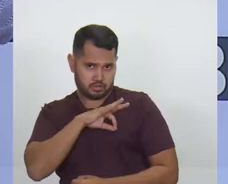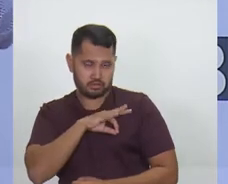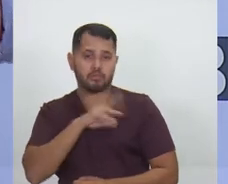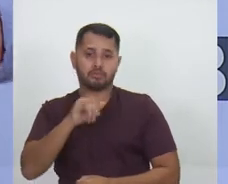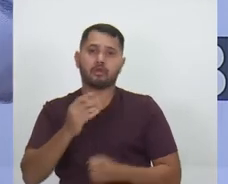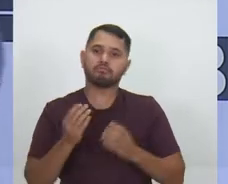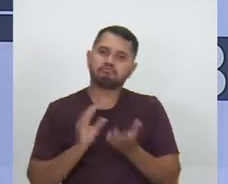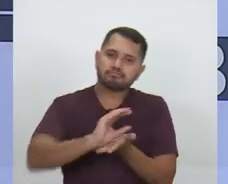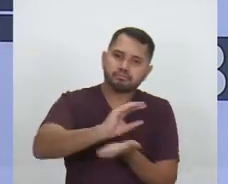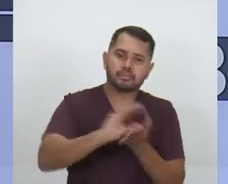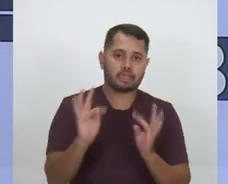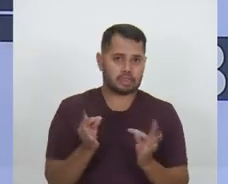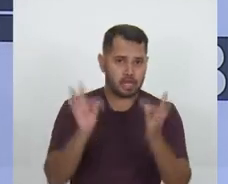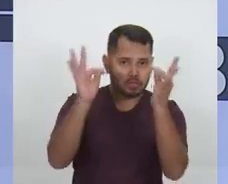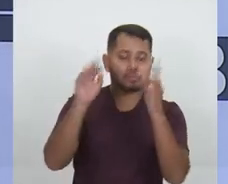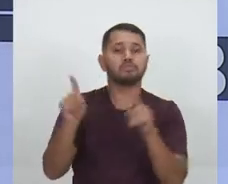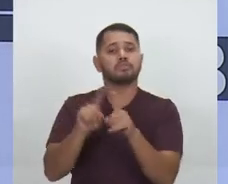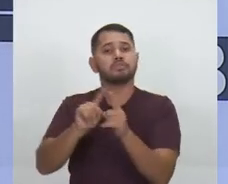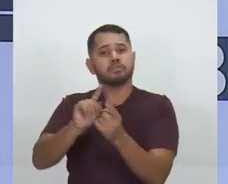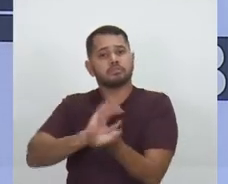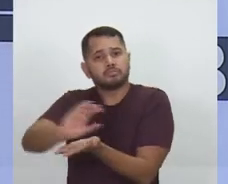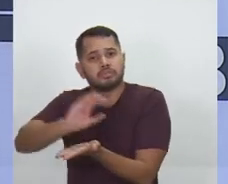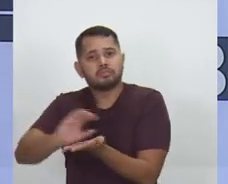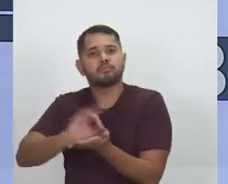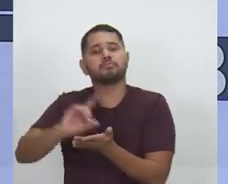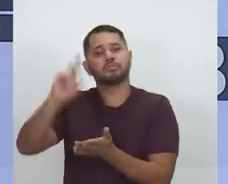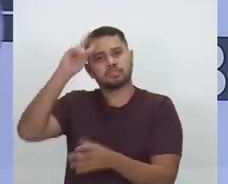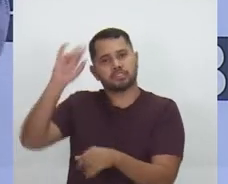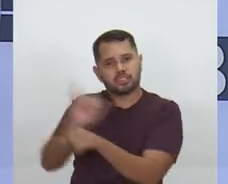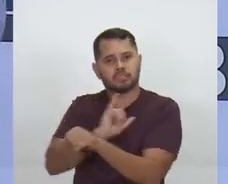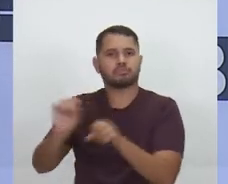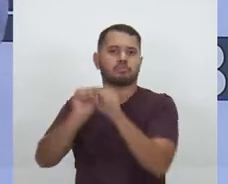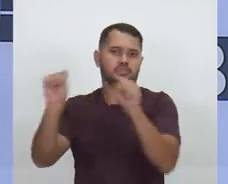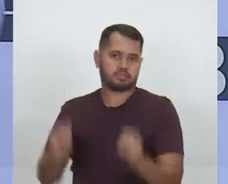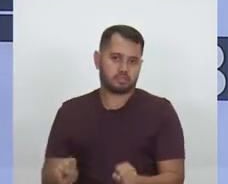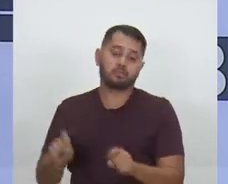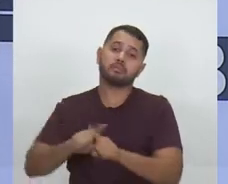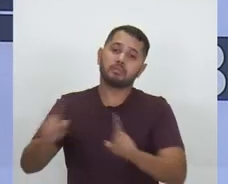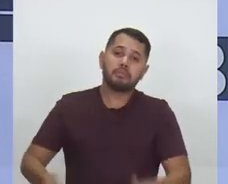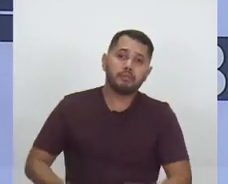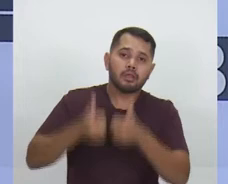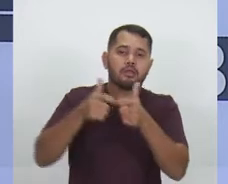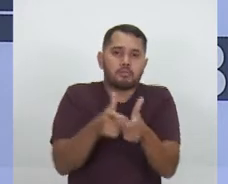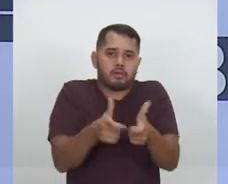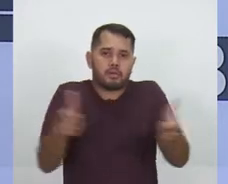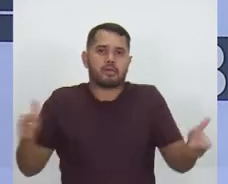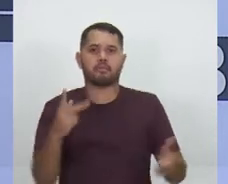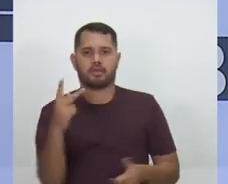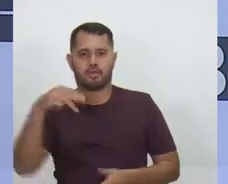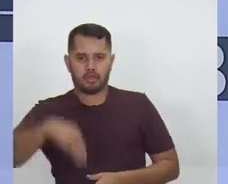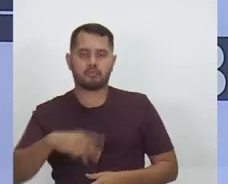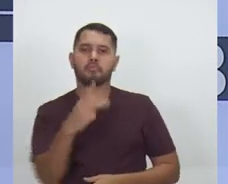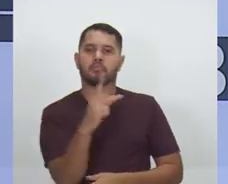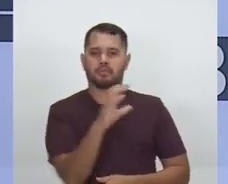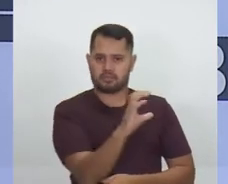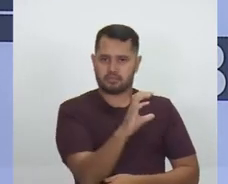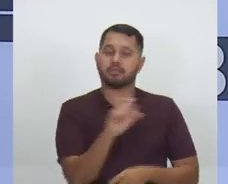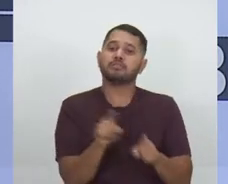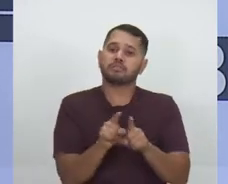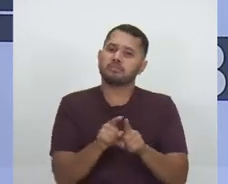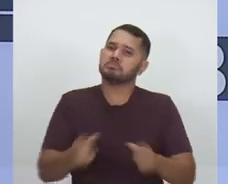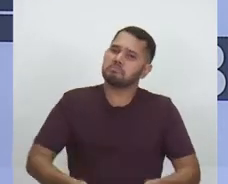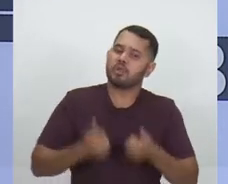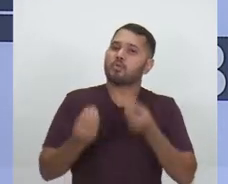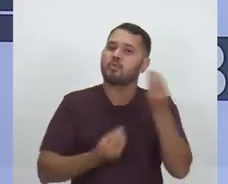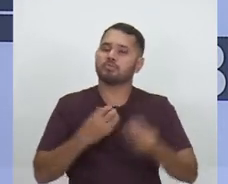em tecnologia e vamos investir também em inteligência além de aumentar o efetivo da polícia militar e da polícia civil dando assim